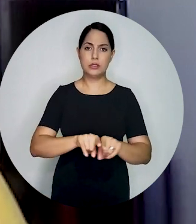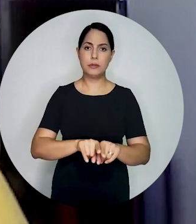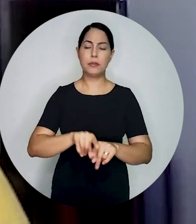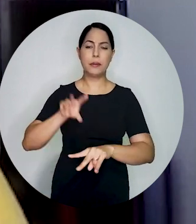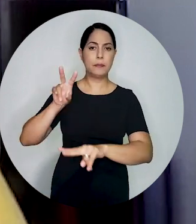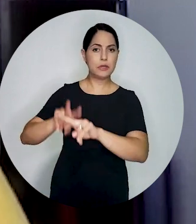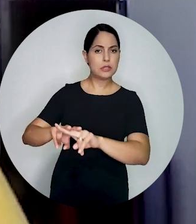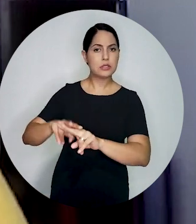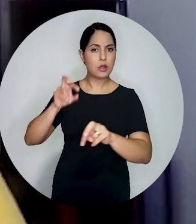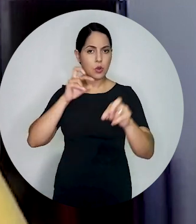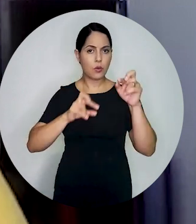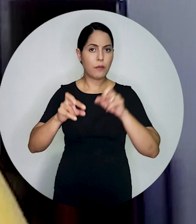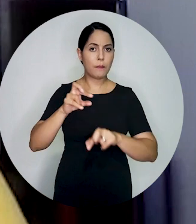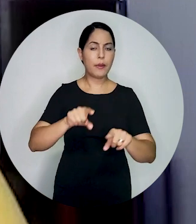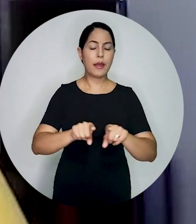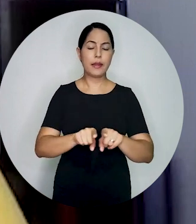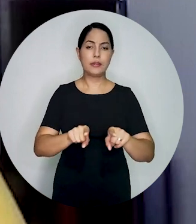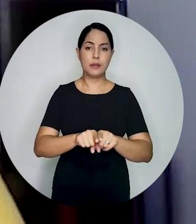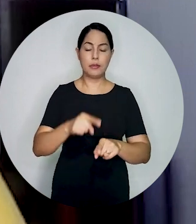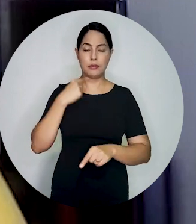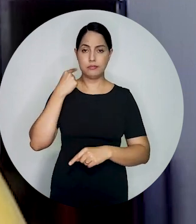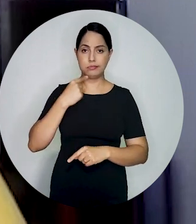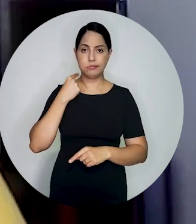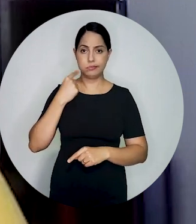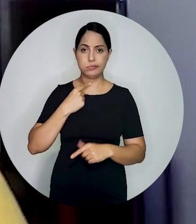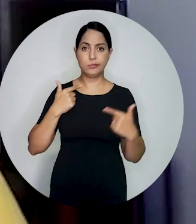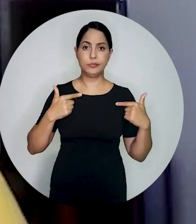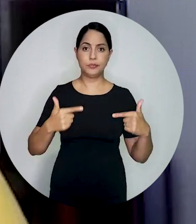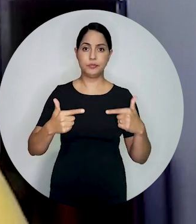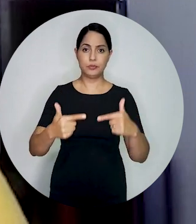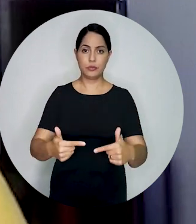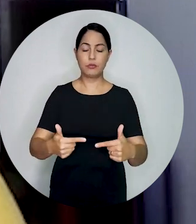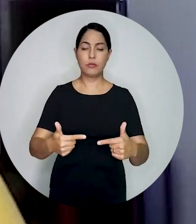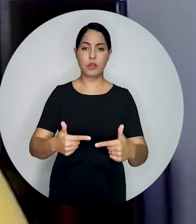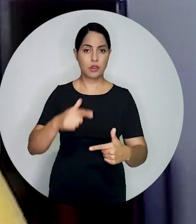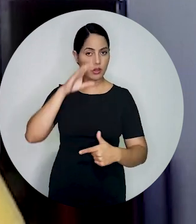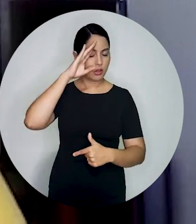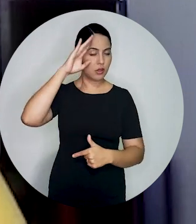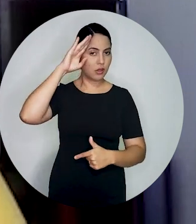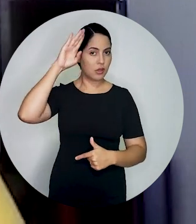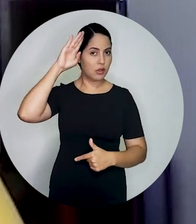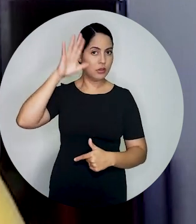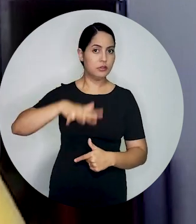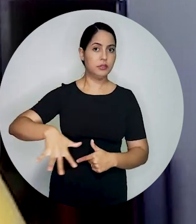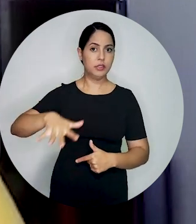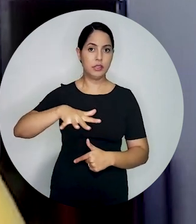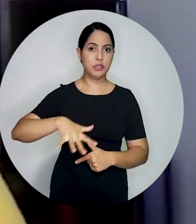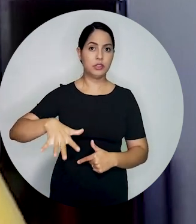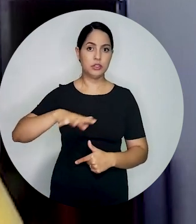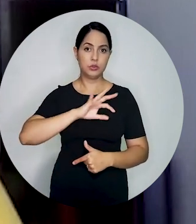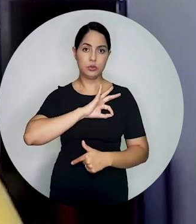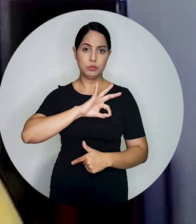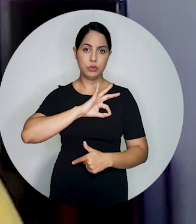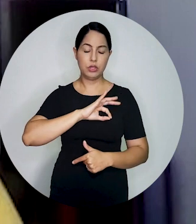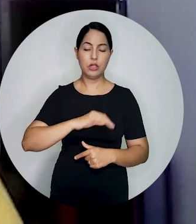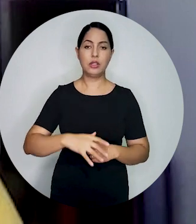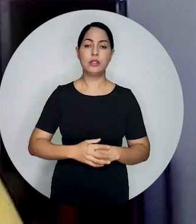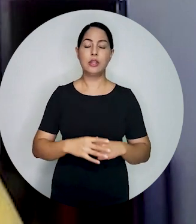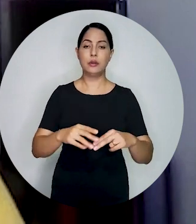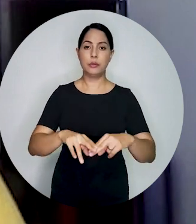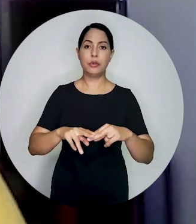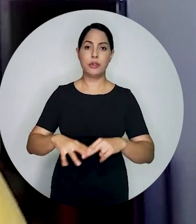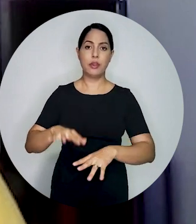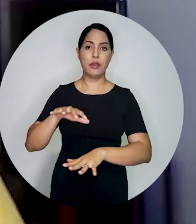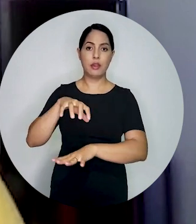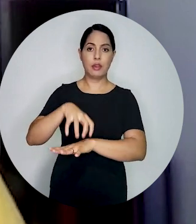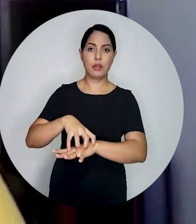ali, acompanhar as detenções, preparar o ambiente para que os advogados pudessem atuar na Academia de Polícia da Polícia Federal,